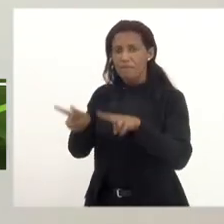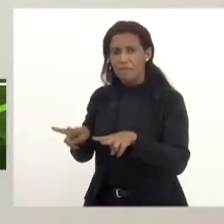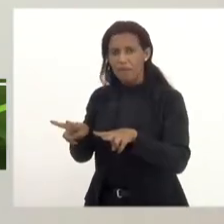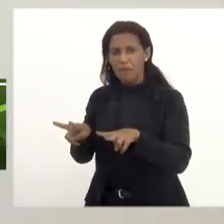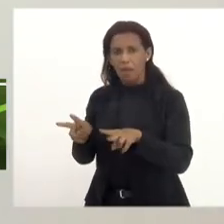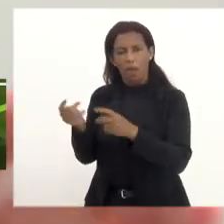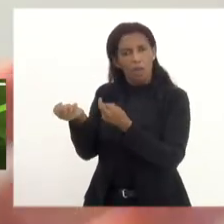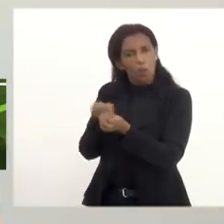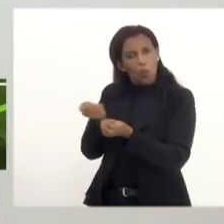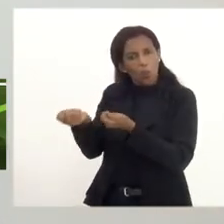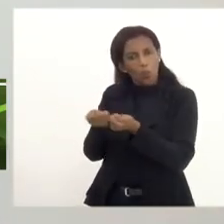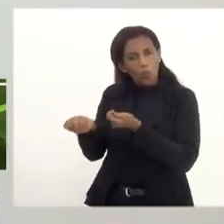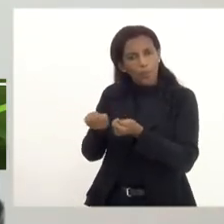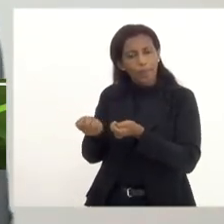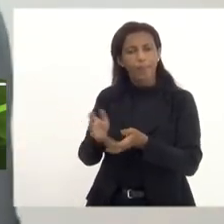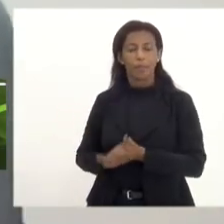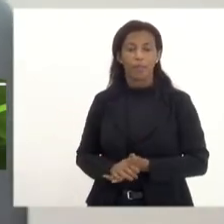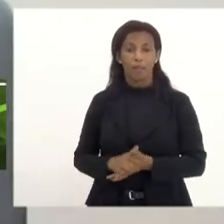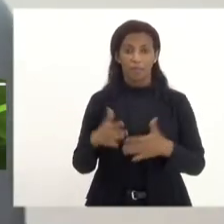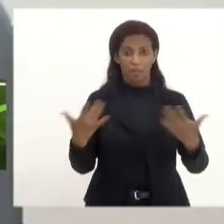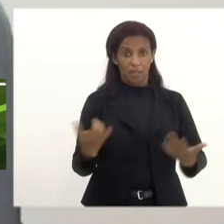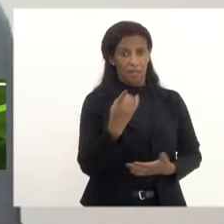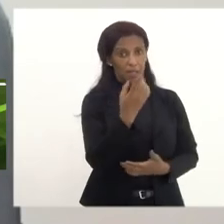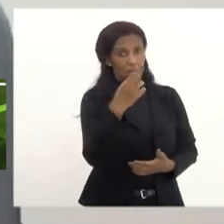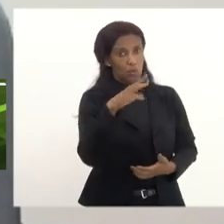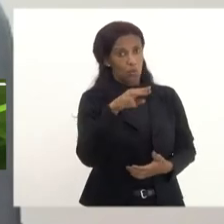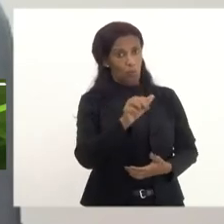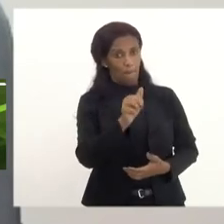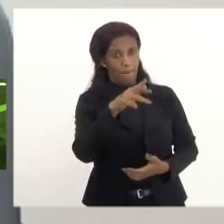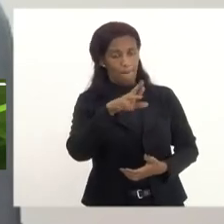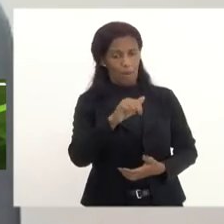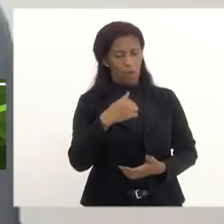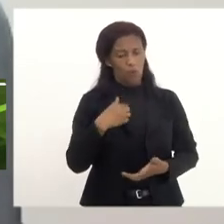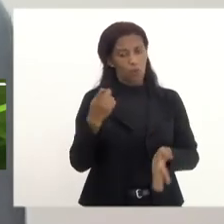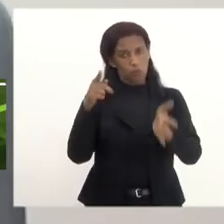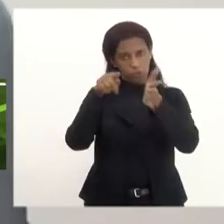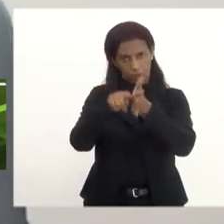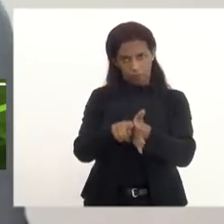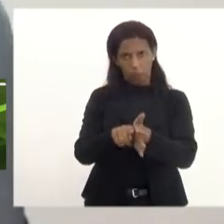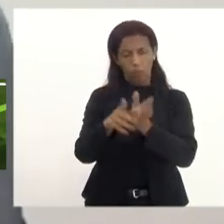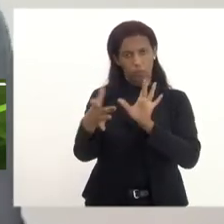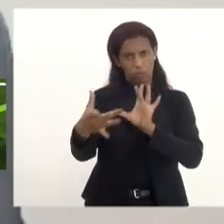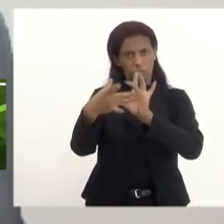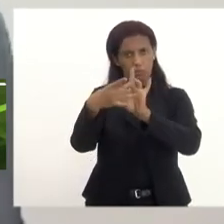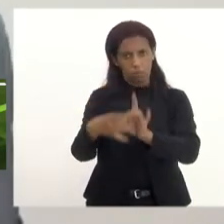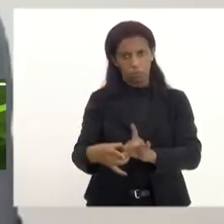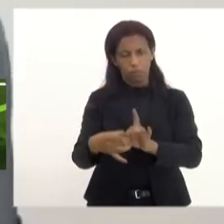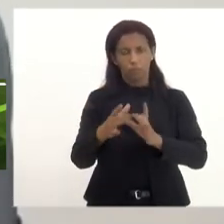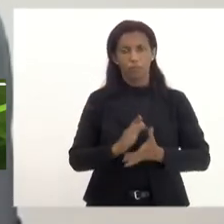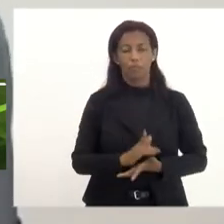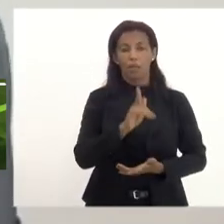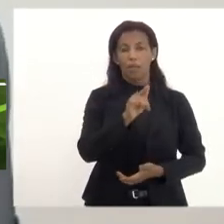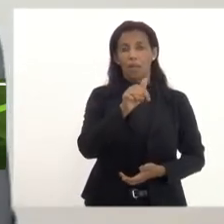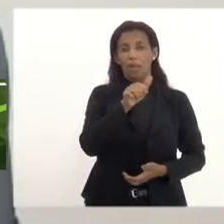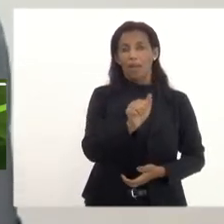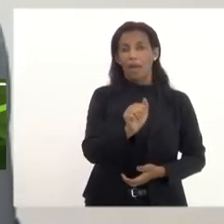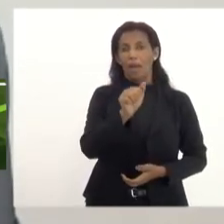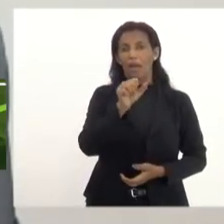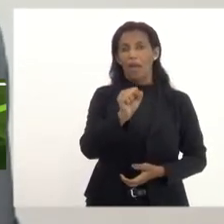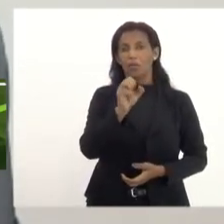a economia. E aí, doutor Mauro, mais uma vez eu vou para a sua pergunta. O gasoduto será